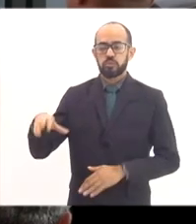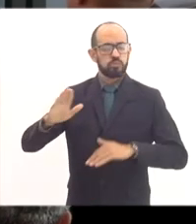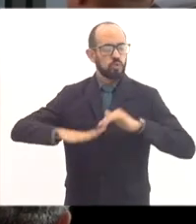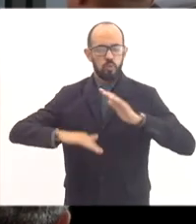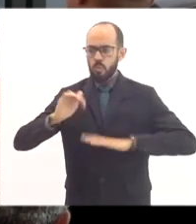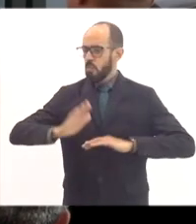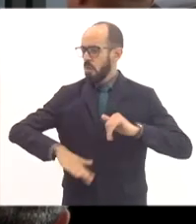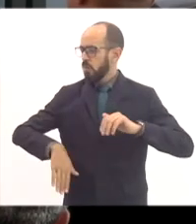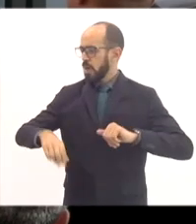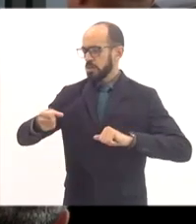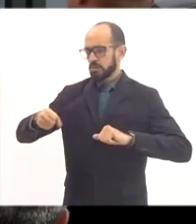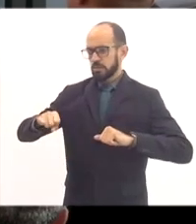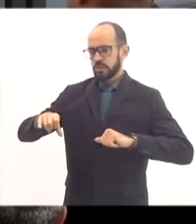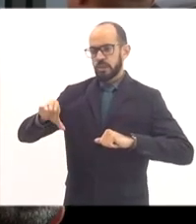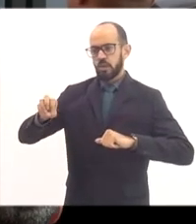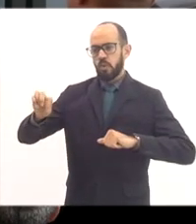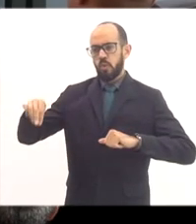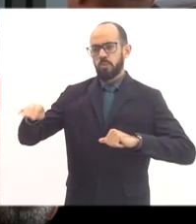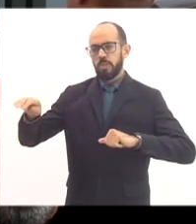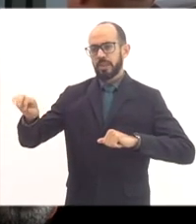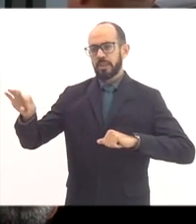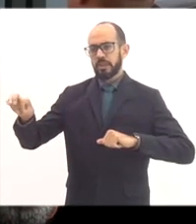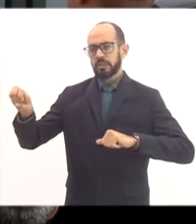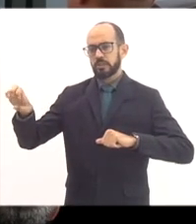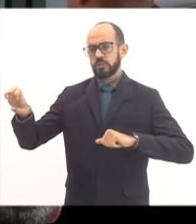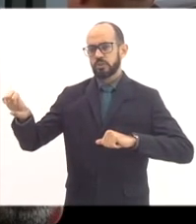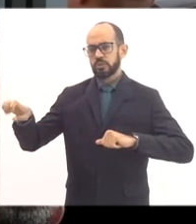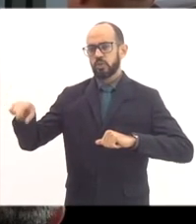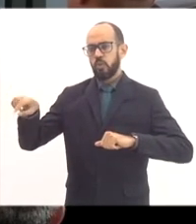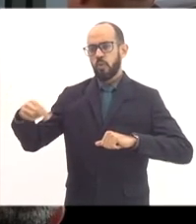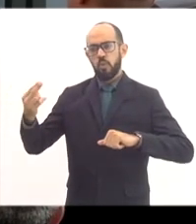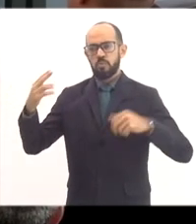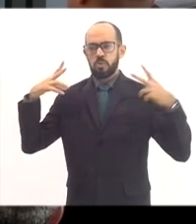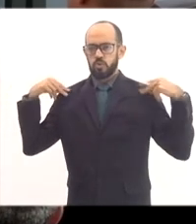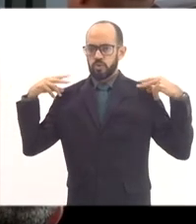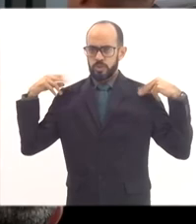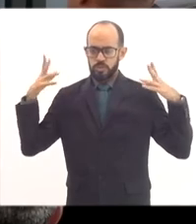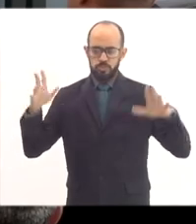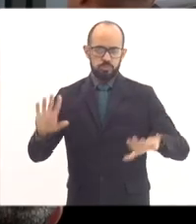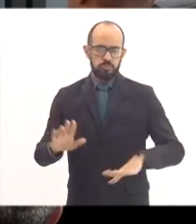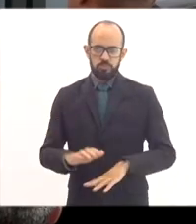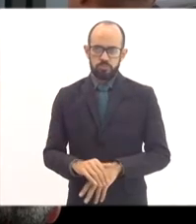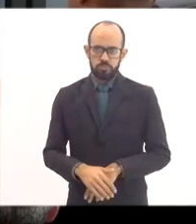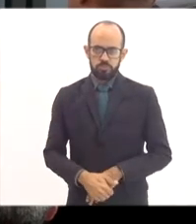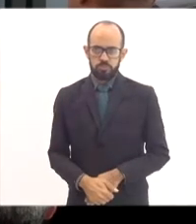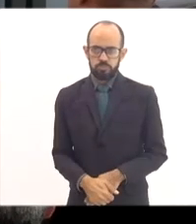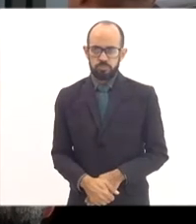ser combatente ou motorista. Ou guarda-vida. Não, tá. Tá?